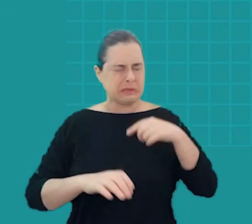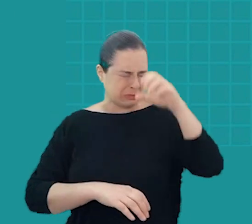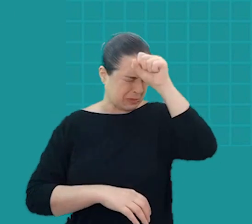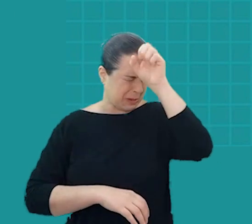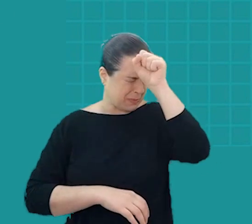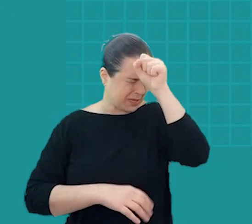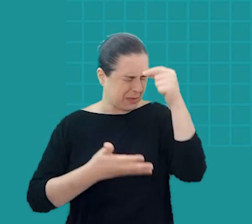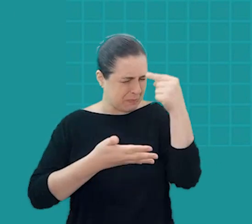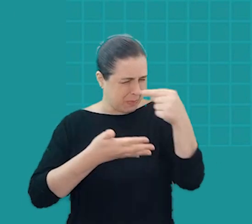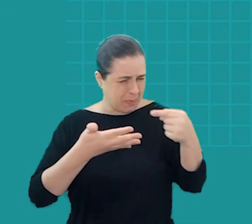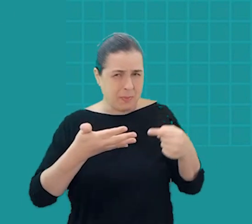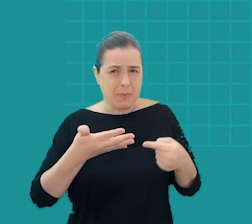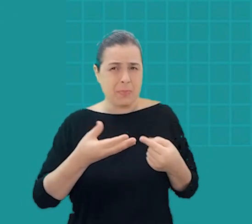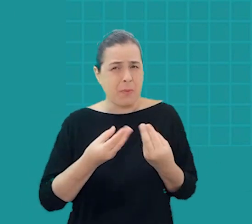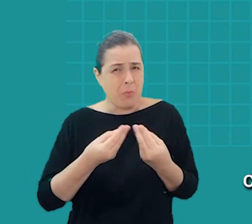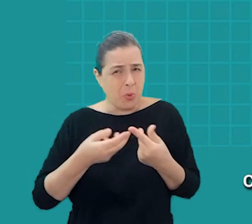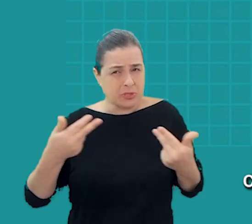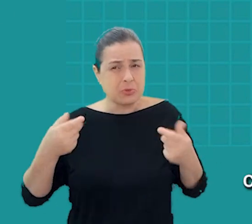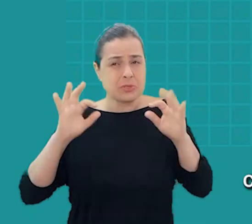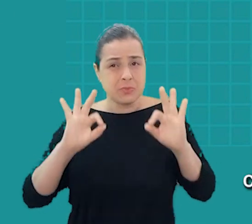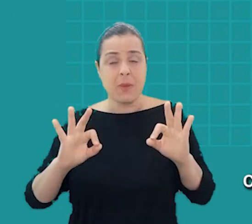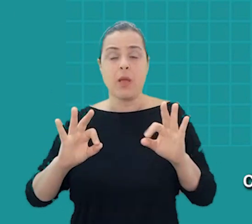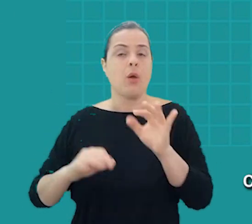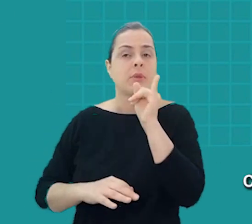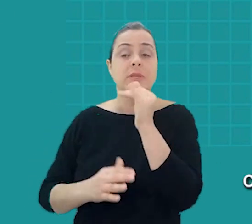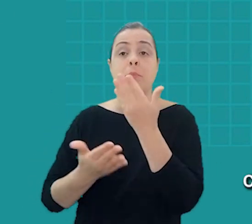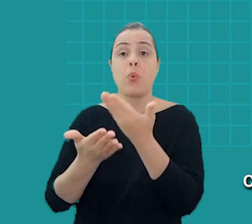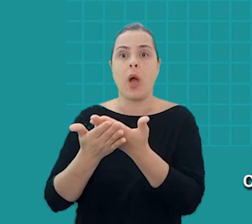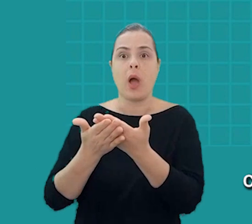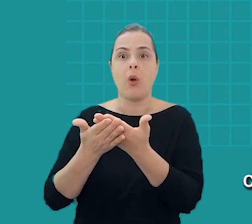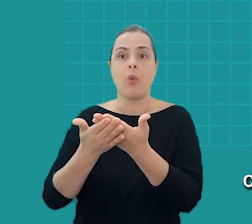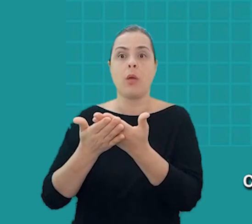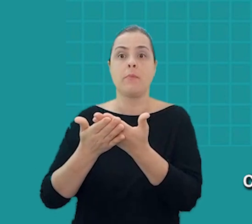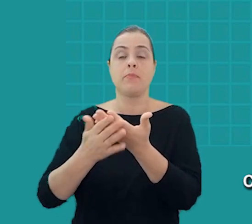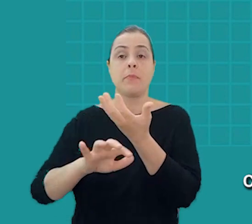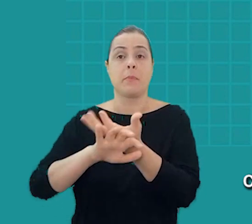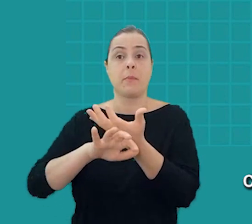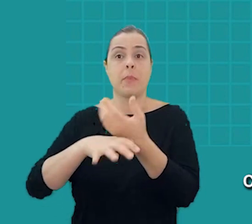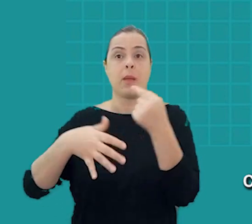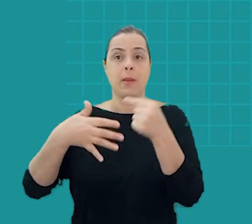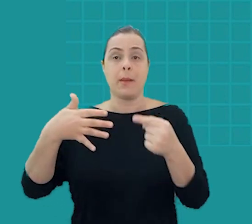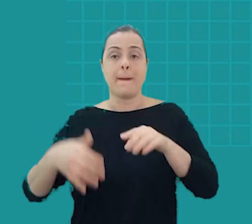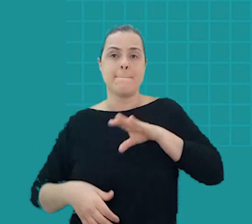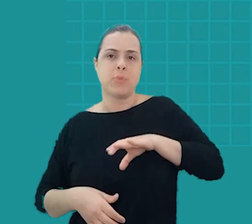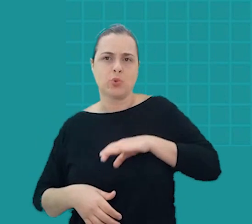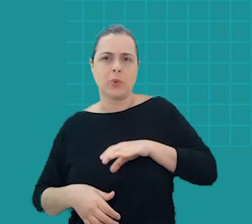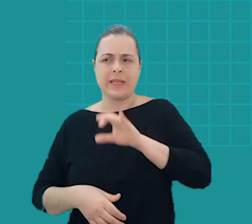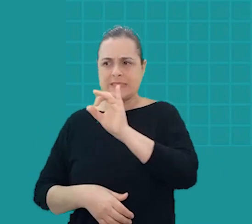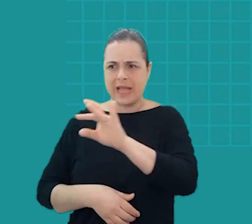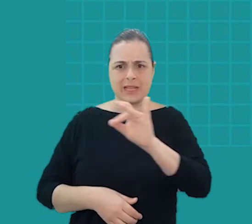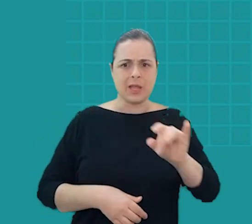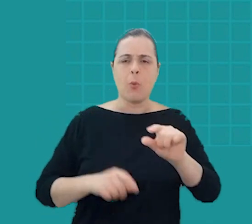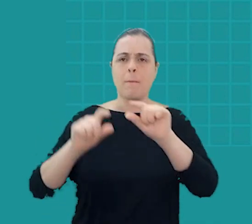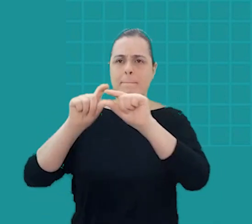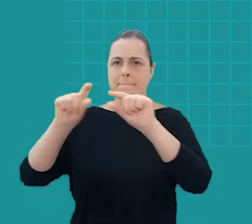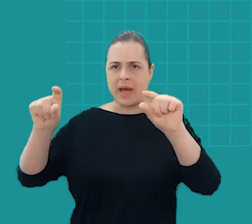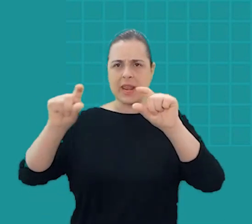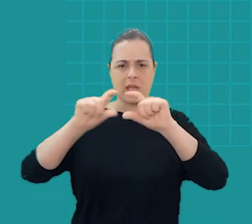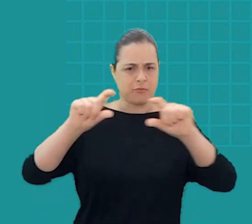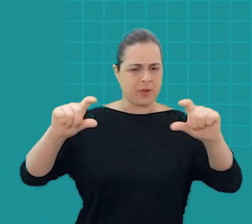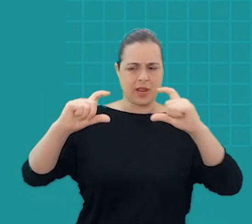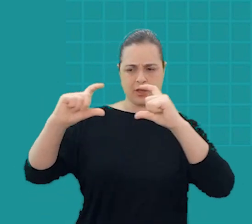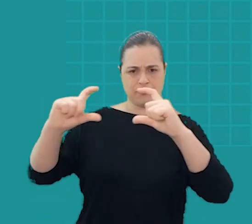me incluiu, aula de português, cada um leu um parágrafo, coisa simples, coisa até